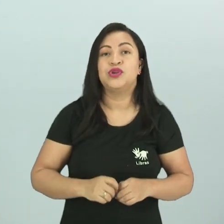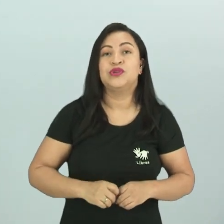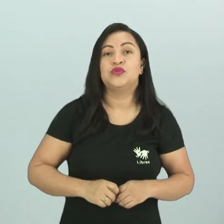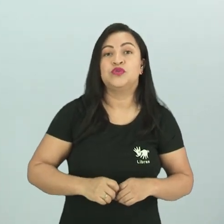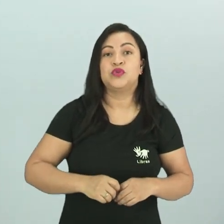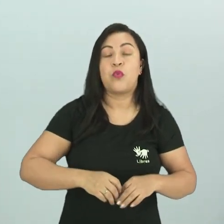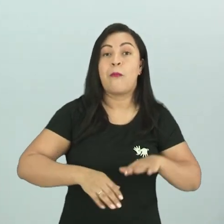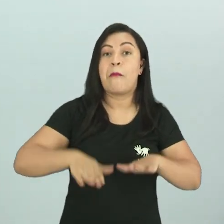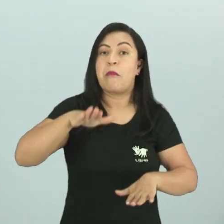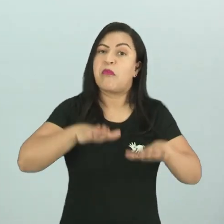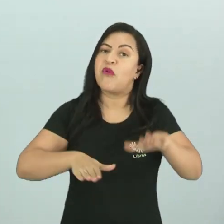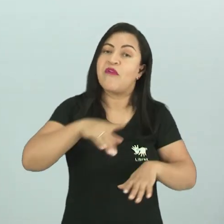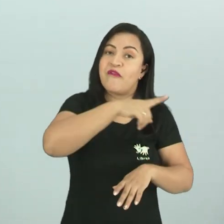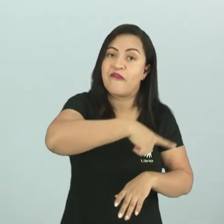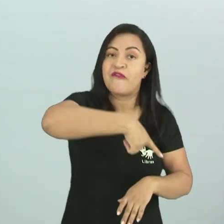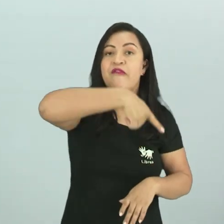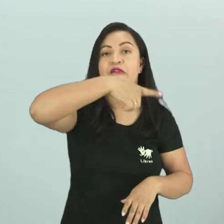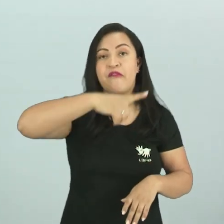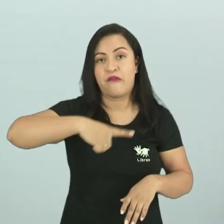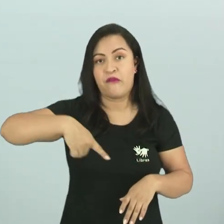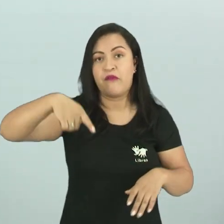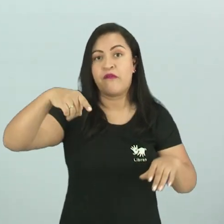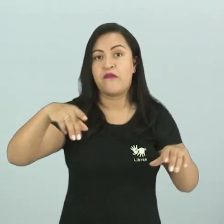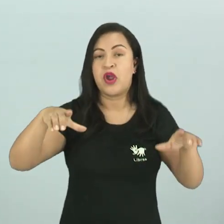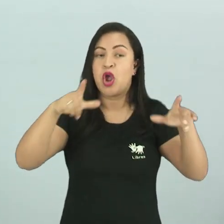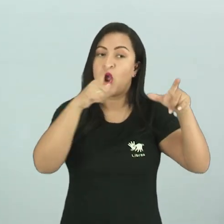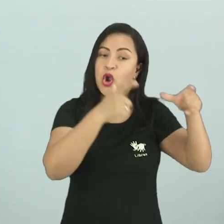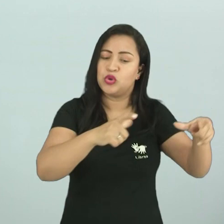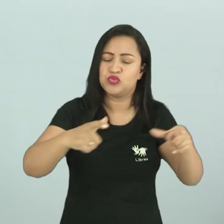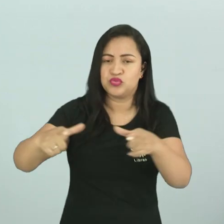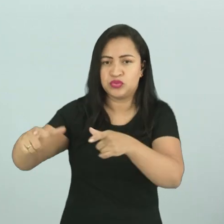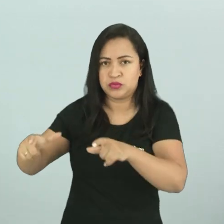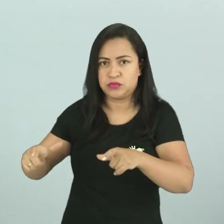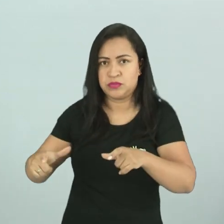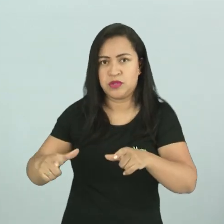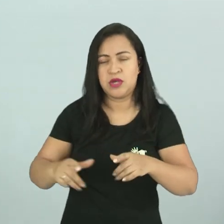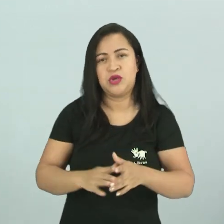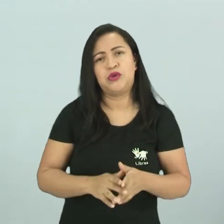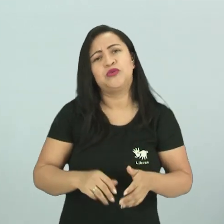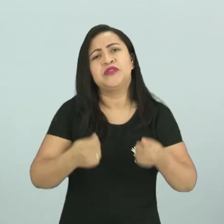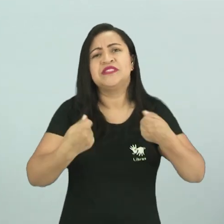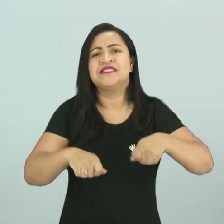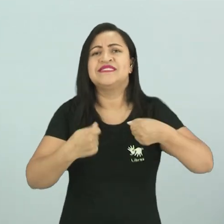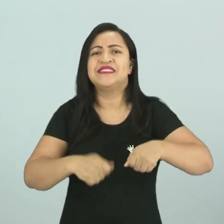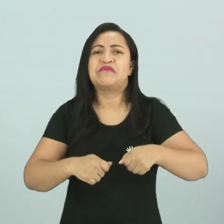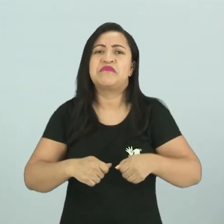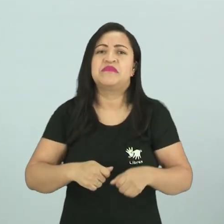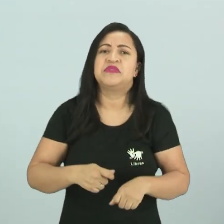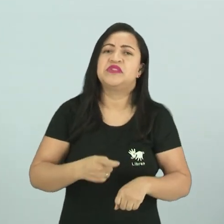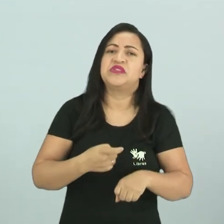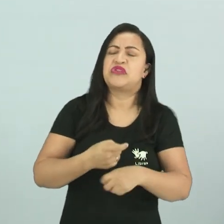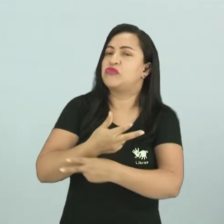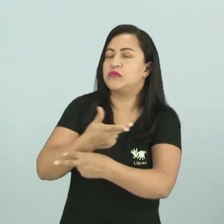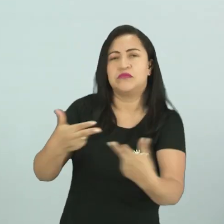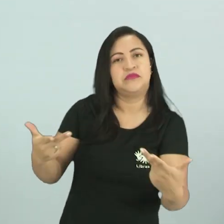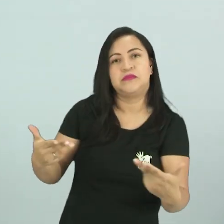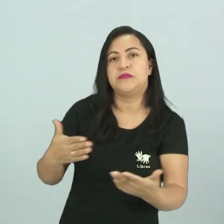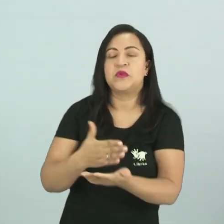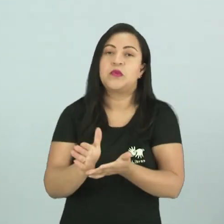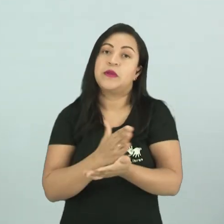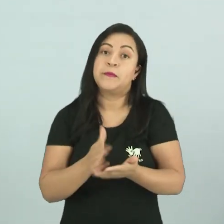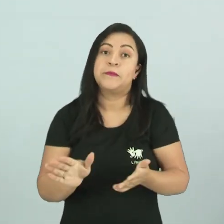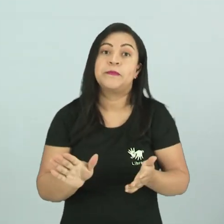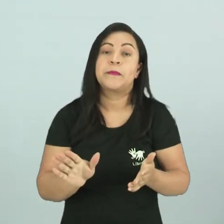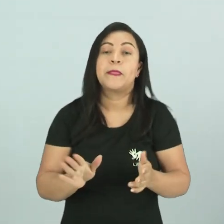perturbações periódicas que se propagam no espaço sem o transporte de matéria. Então, vou dar um exemplo para vocês.